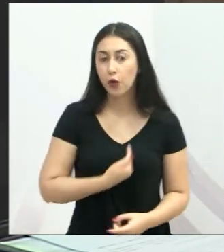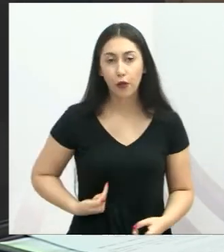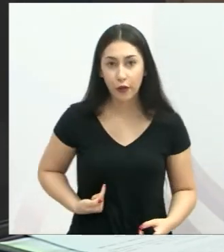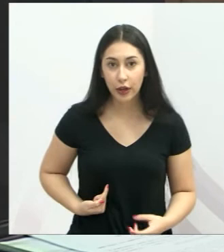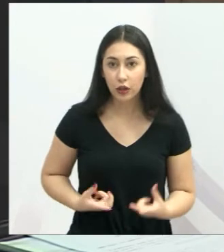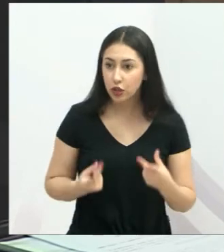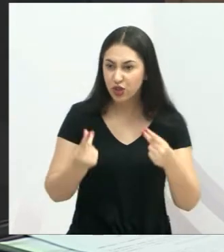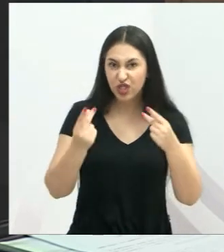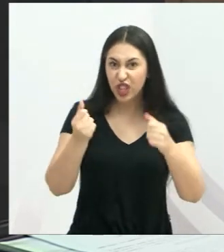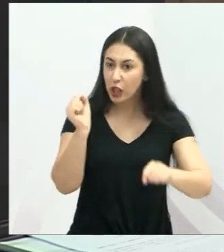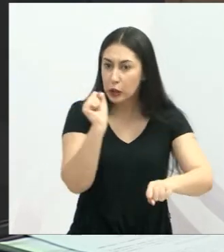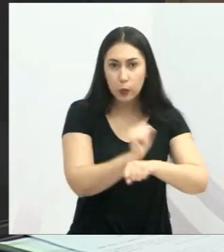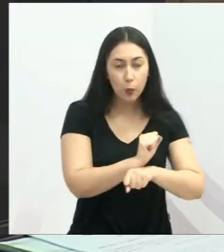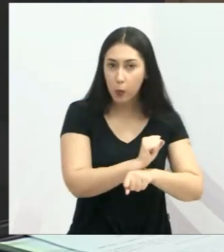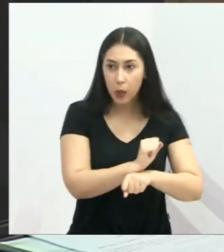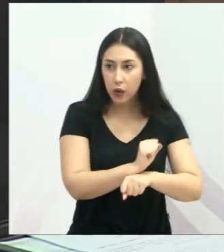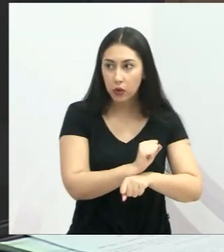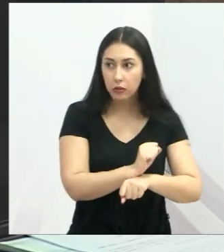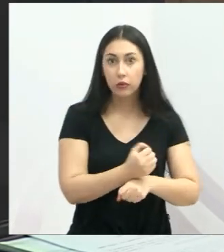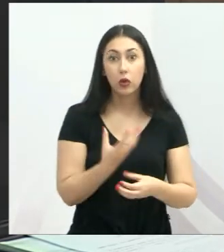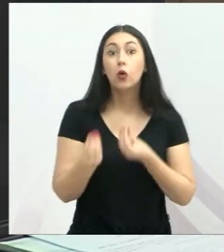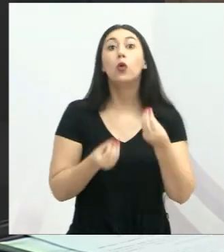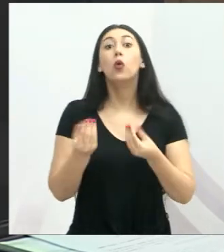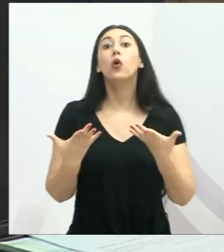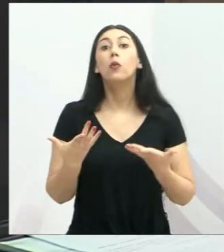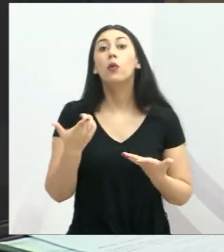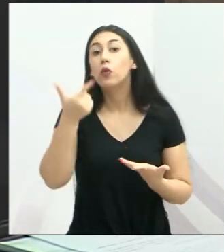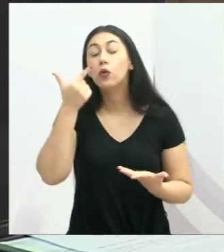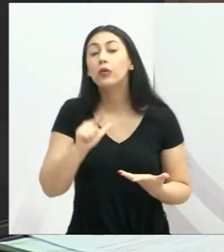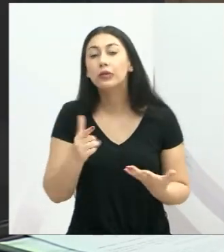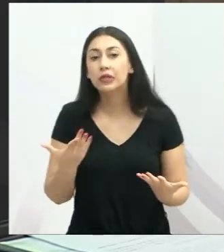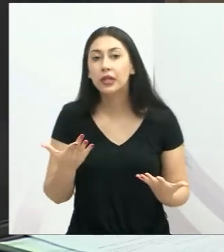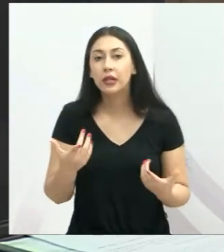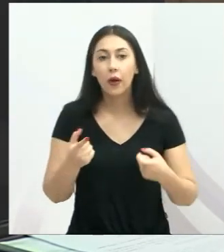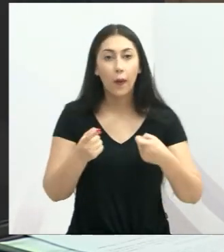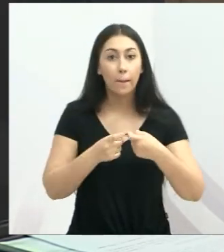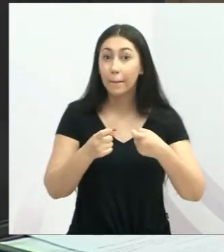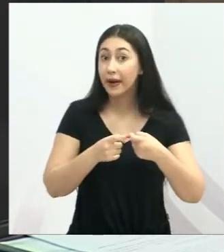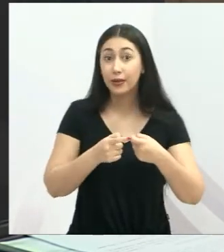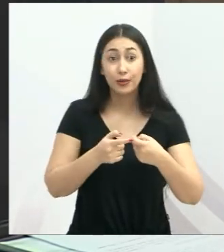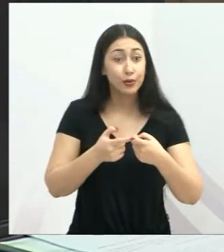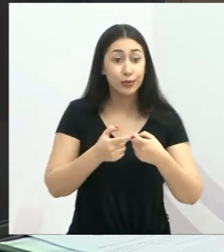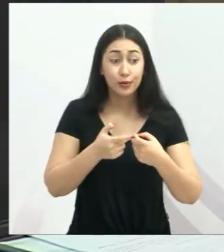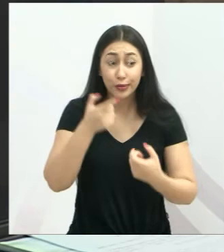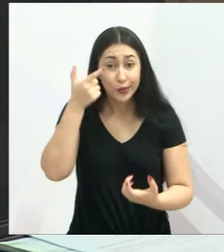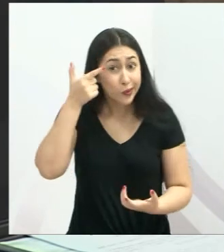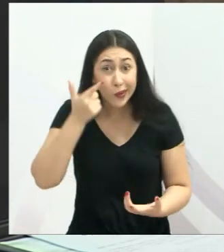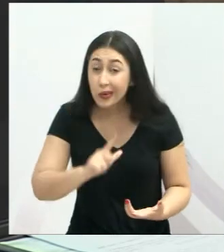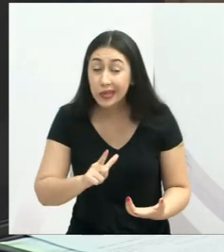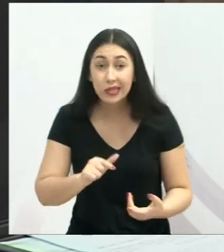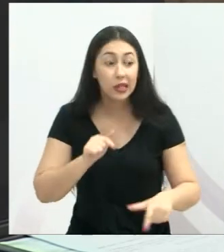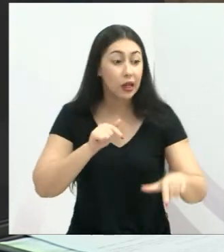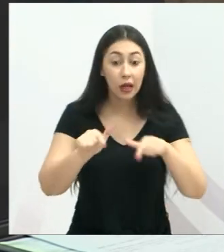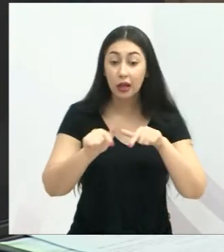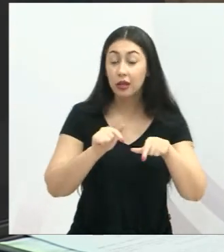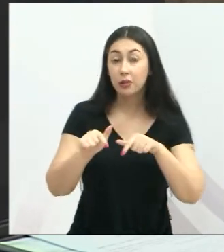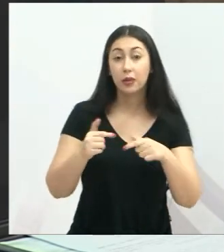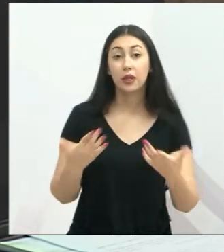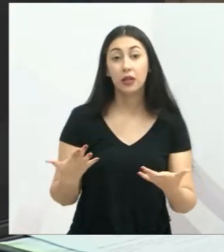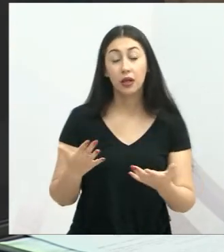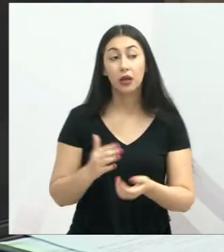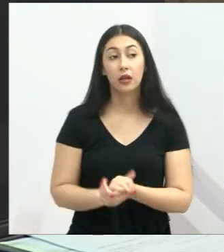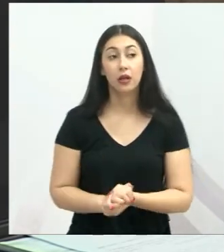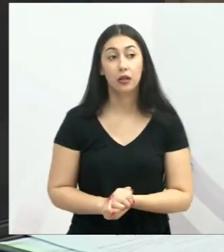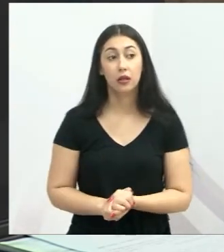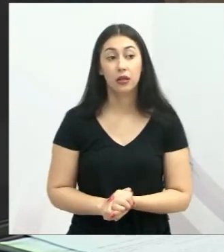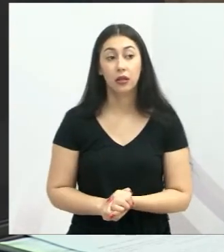as verbas para a saúde, não dá para aguentar. Então, os médicos não estão aguentando o nível do trabalho. E está